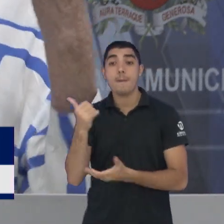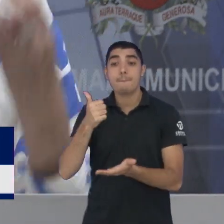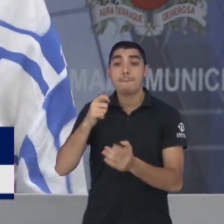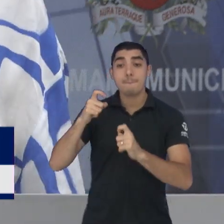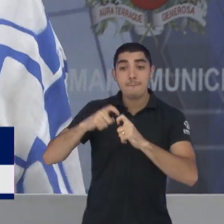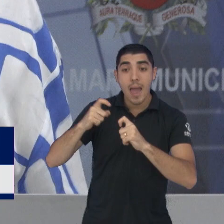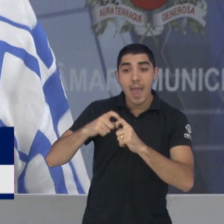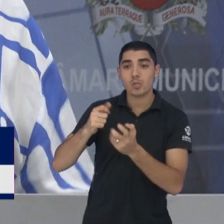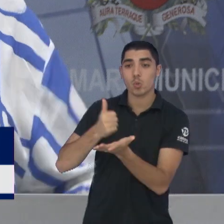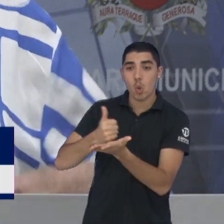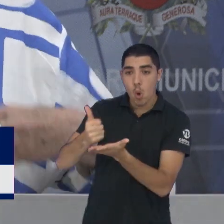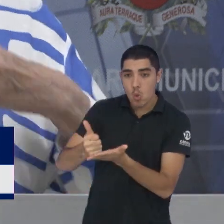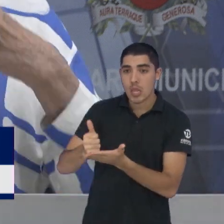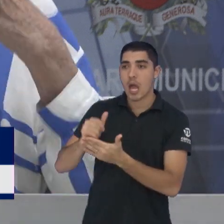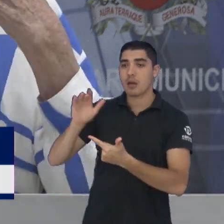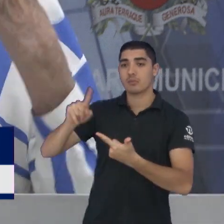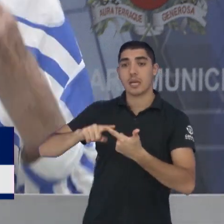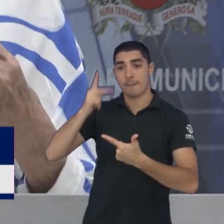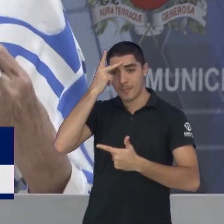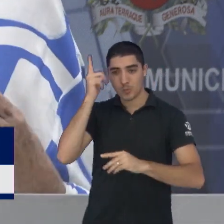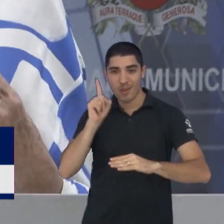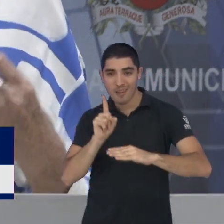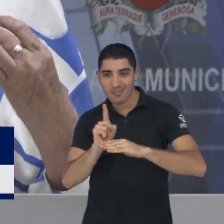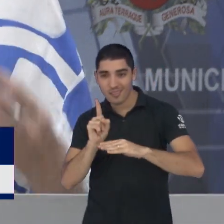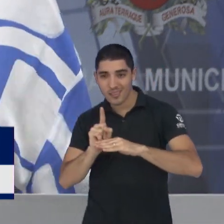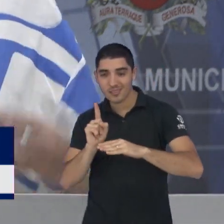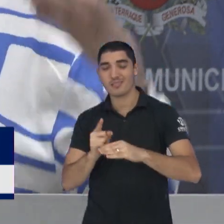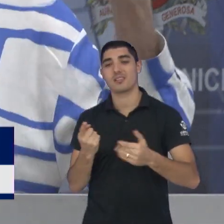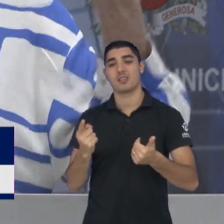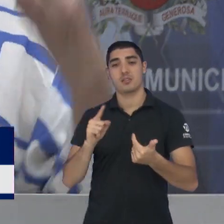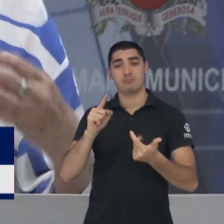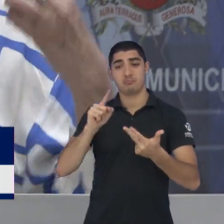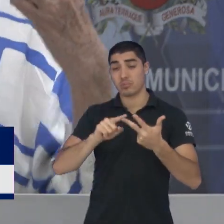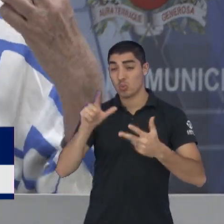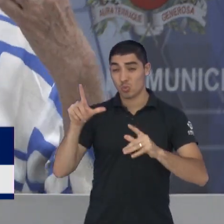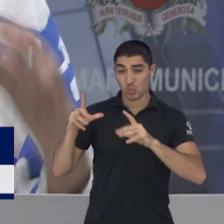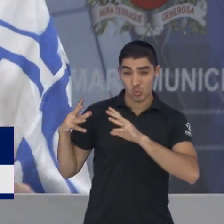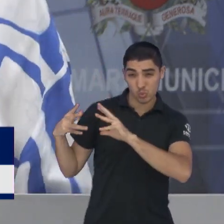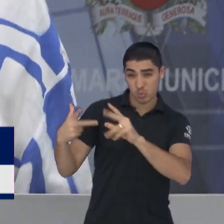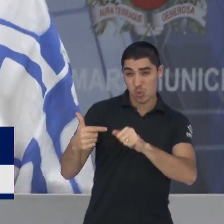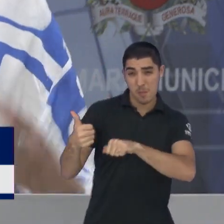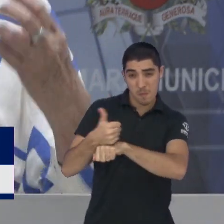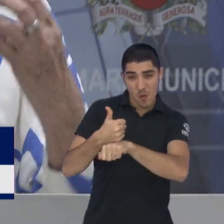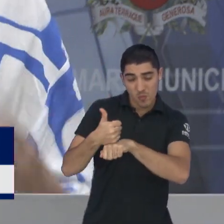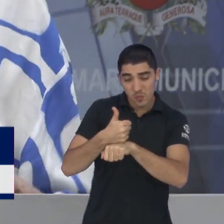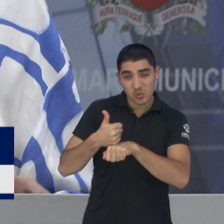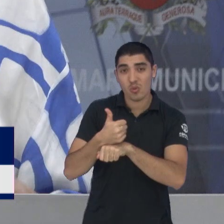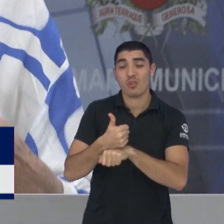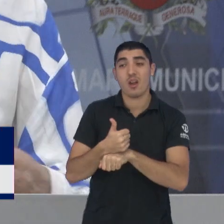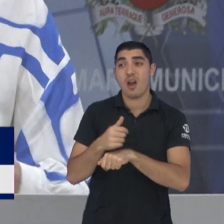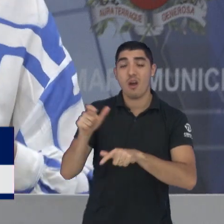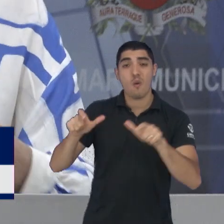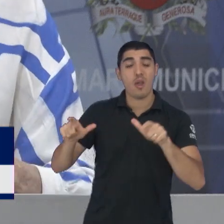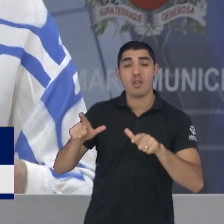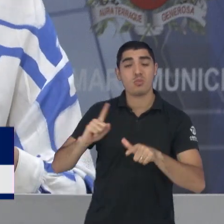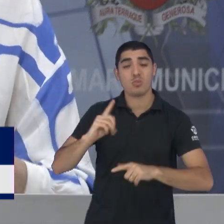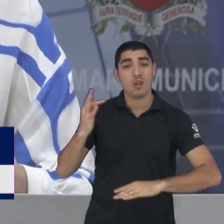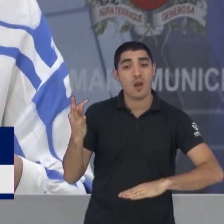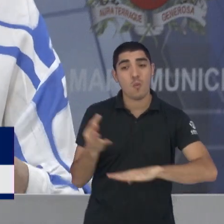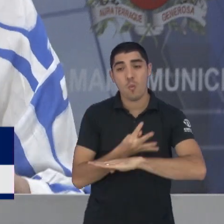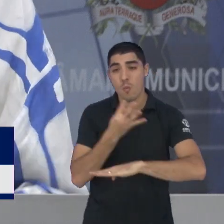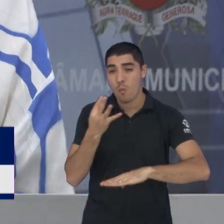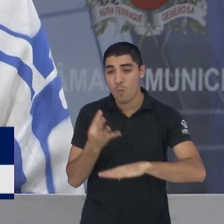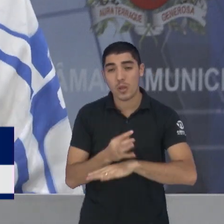mais atendentes, está todo mundo funcionários da saúde, com estafa, que não aguenta de